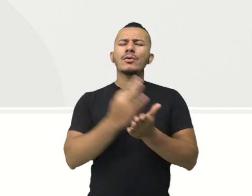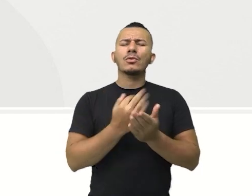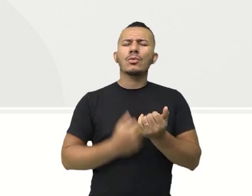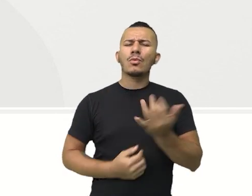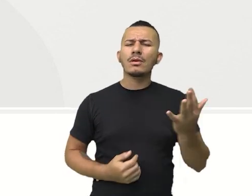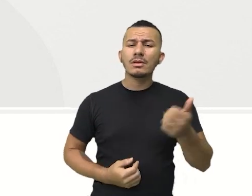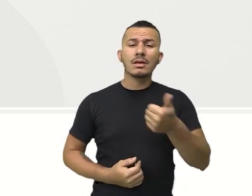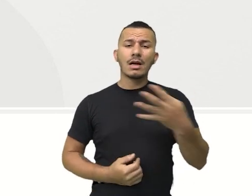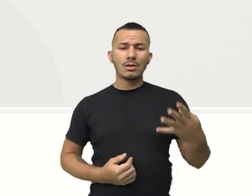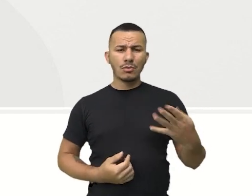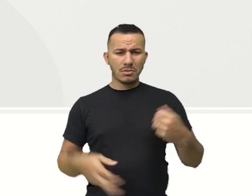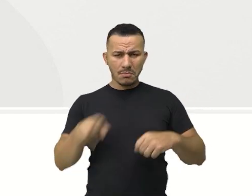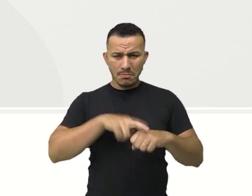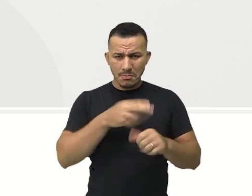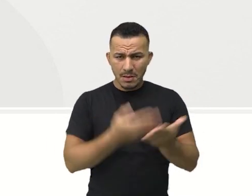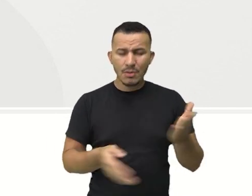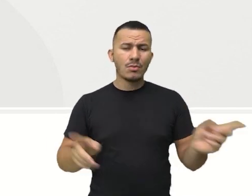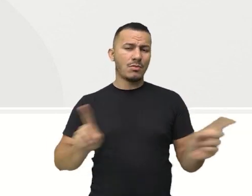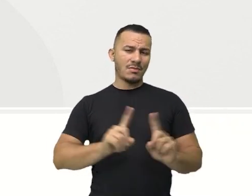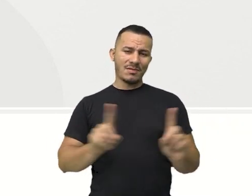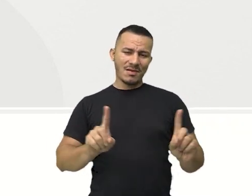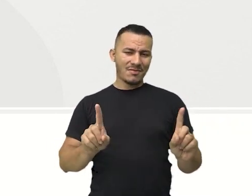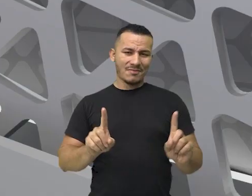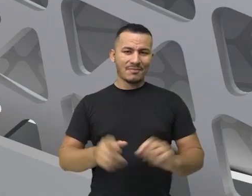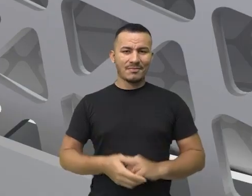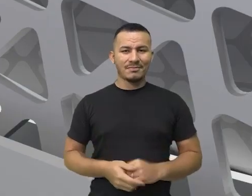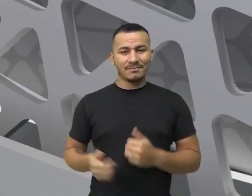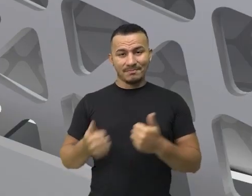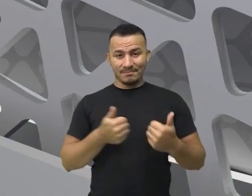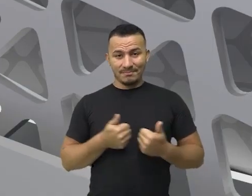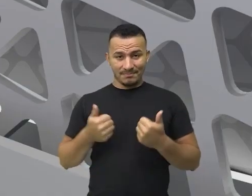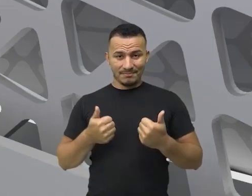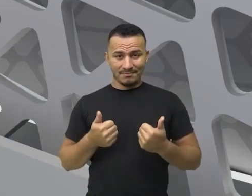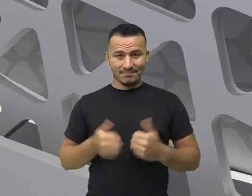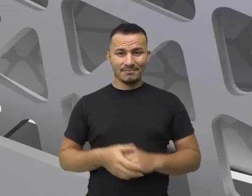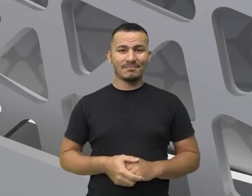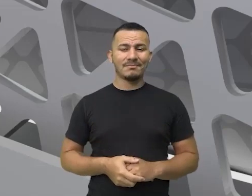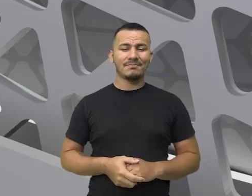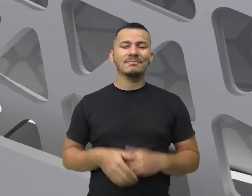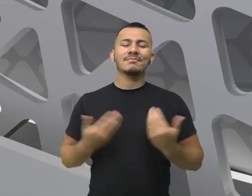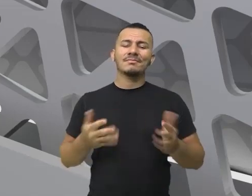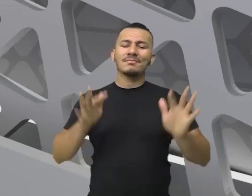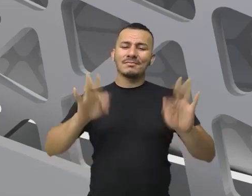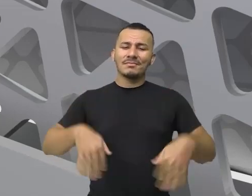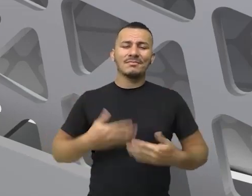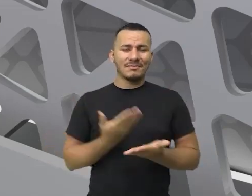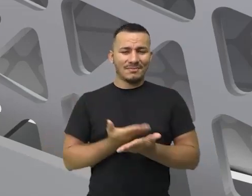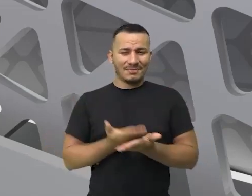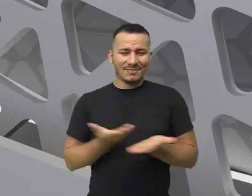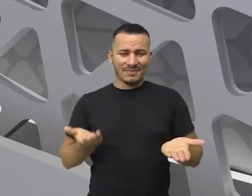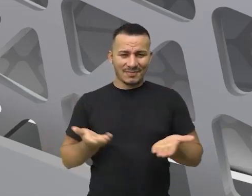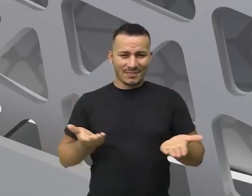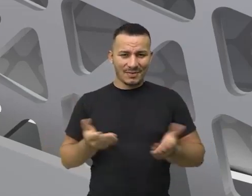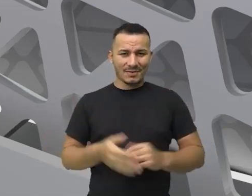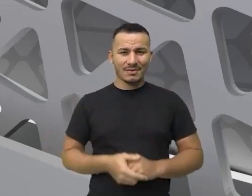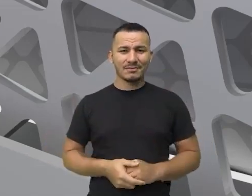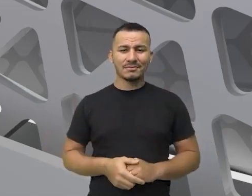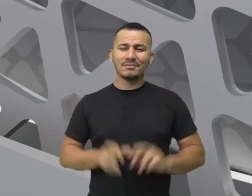14. Foi reprovado? Claro que não. Não foi reprovado. Beleza, pessoal? Então, pessoal, chegamos ao final da nossa aula.